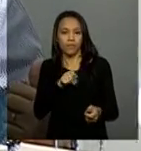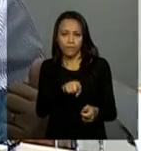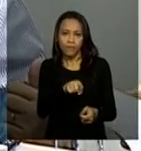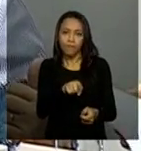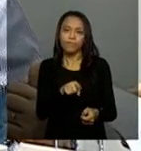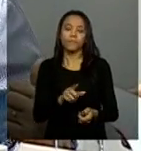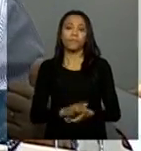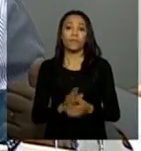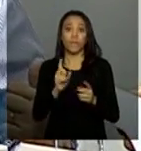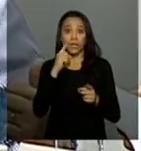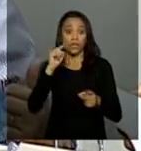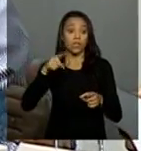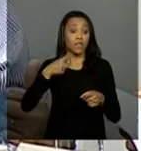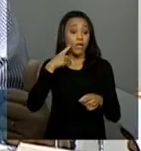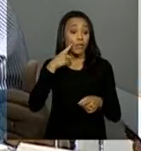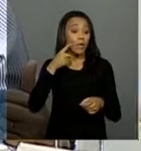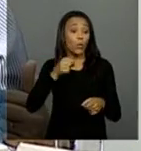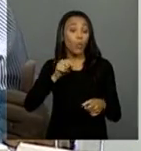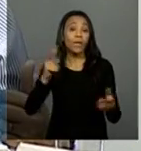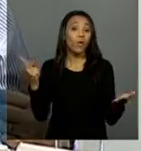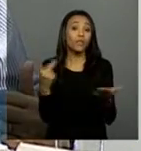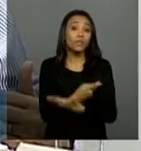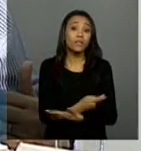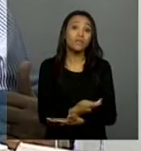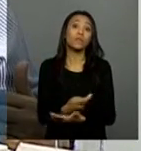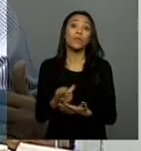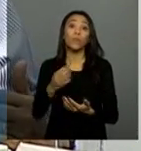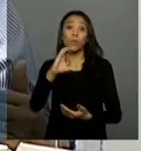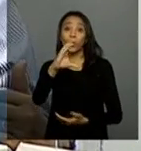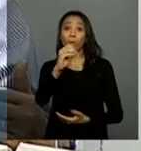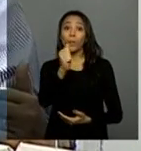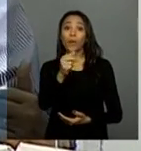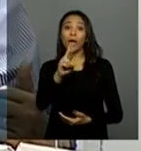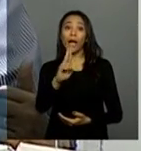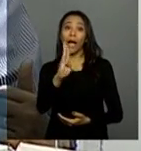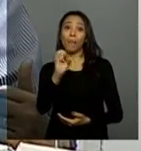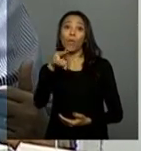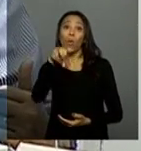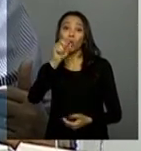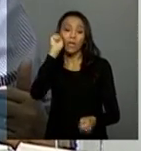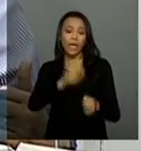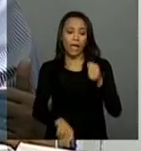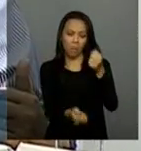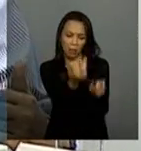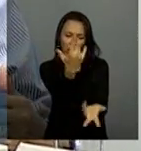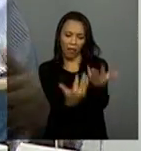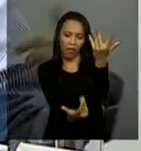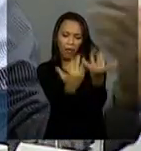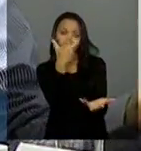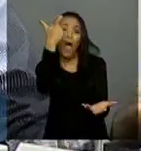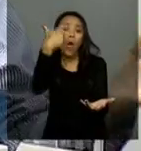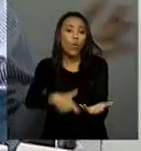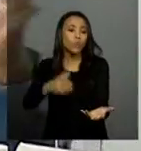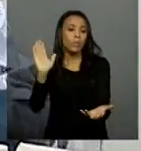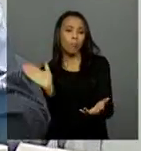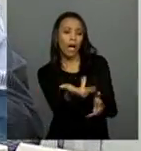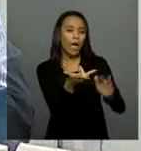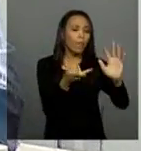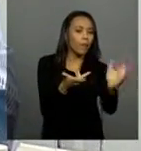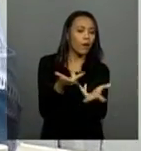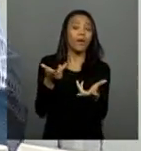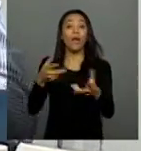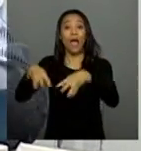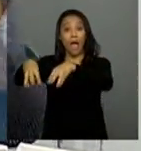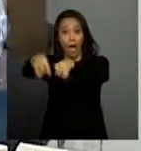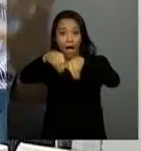isso está se dizendo, está captando carbono, como é que isso acontece no tempo, que propriedades são essas, onde é que isso está acontecendo, áreas devolutas, áreas públicas,